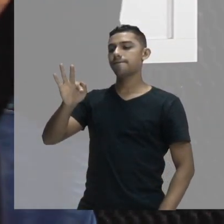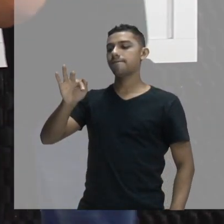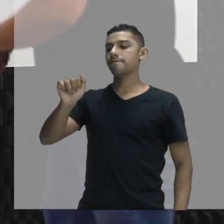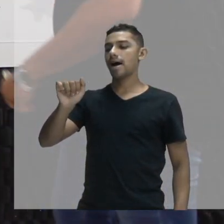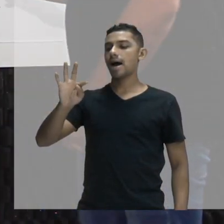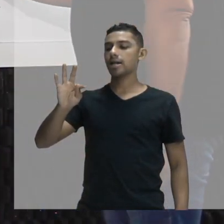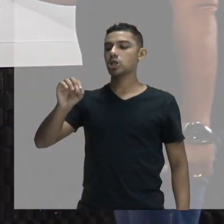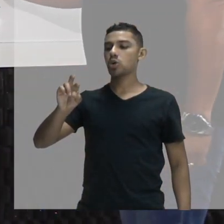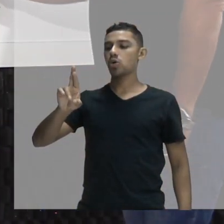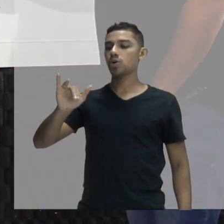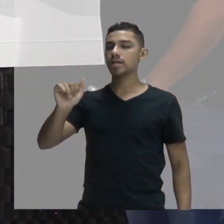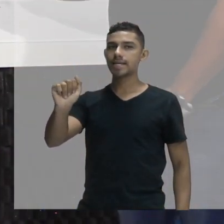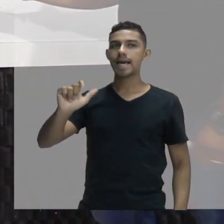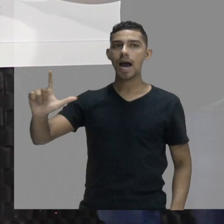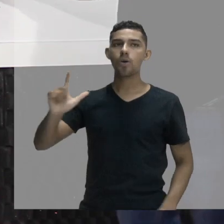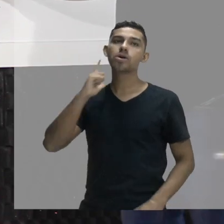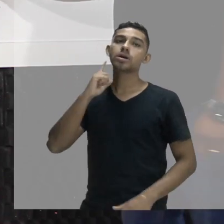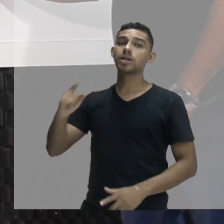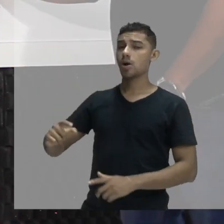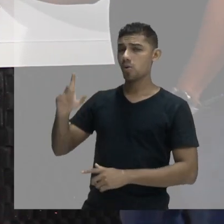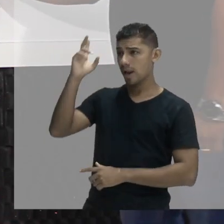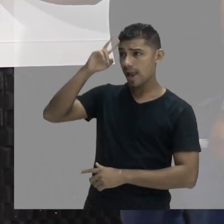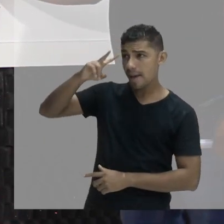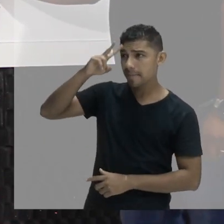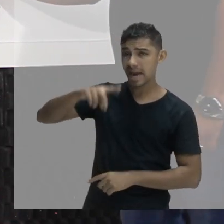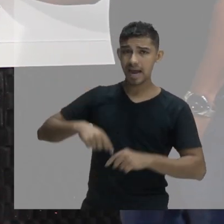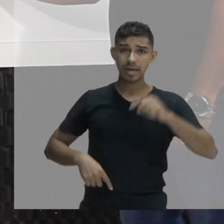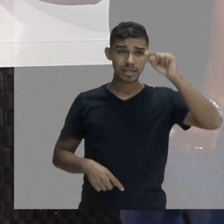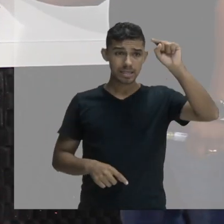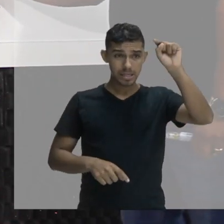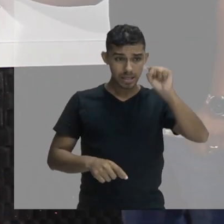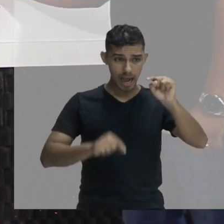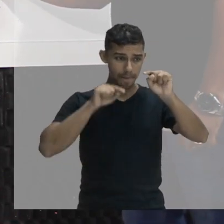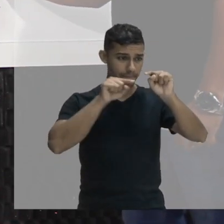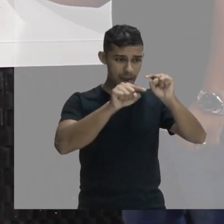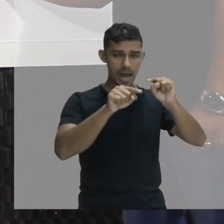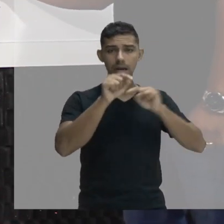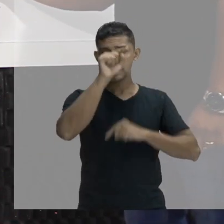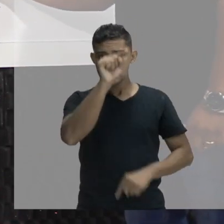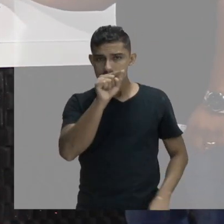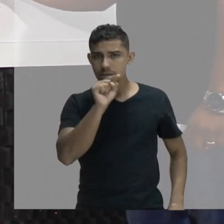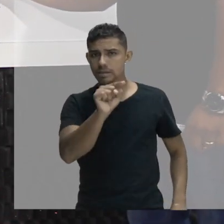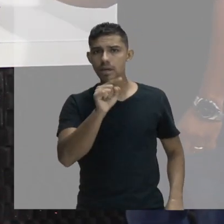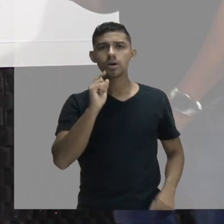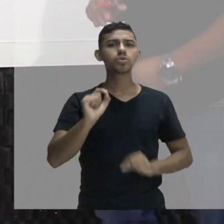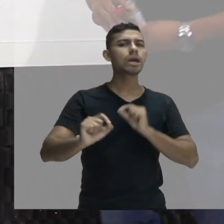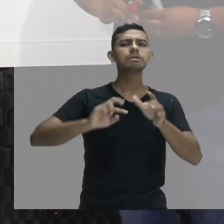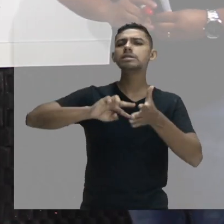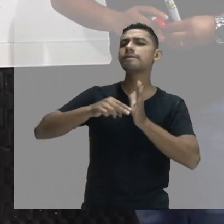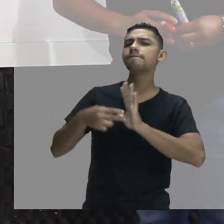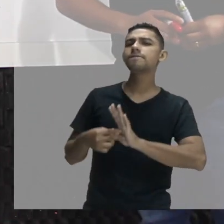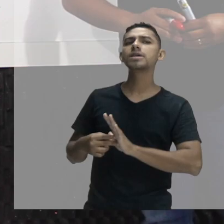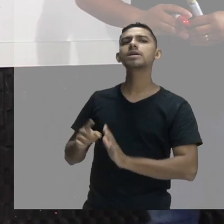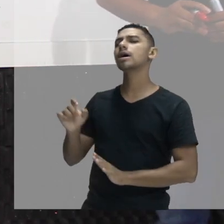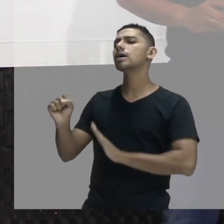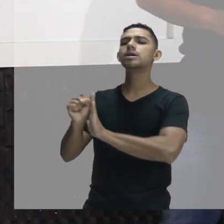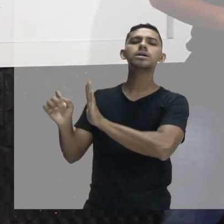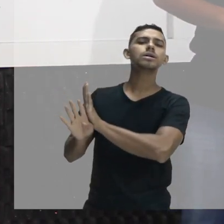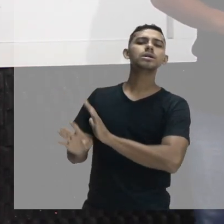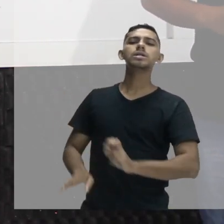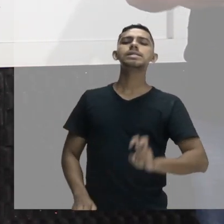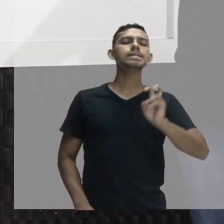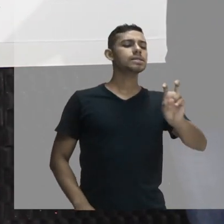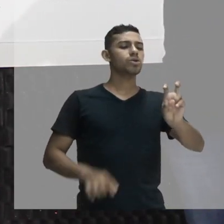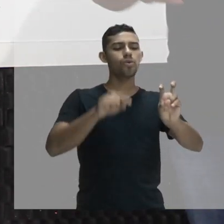né? Vamos lembrar aqui esse sinalzinho de interrogação, pode ser que vocês tenham esquecido, né? O que é esse